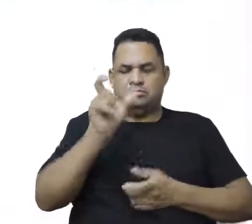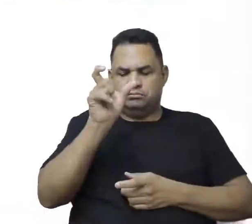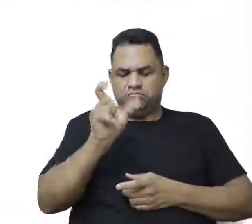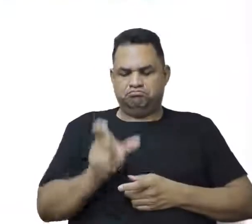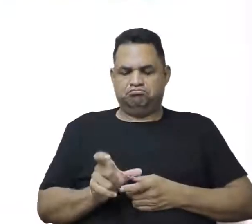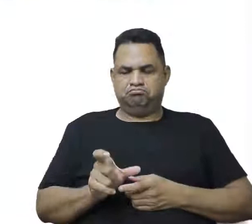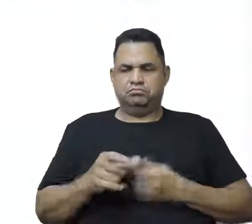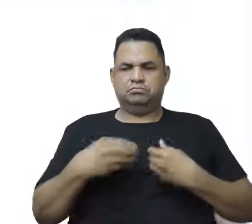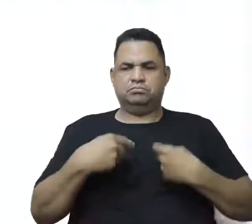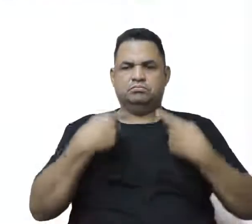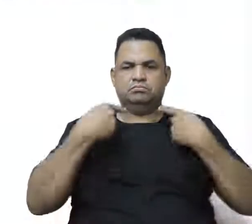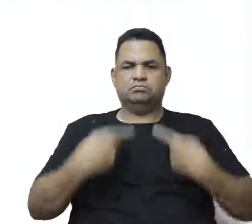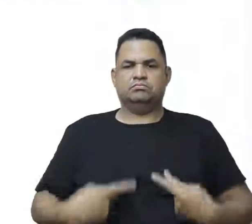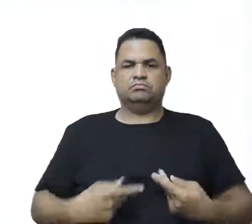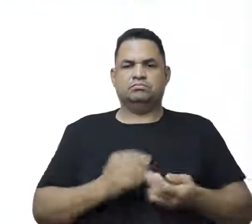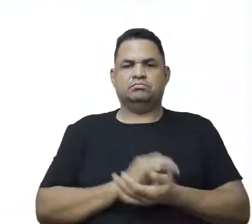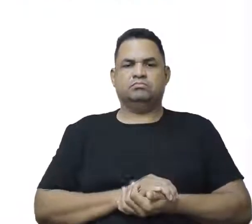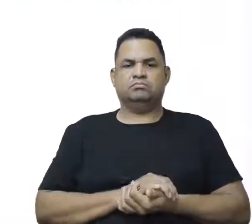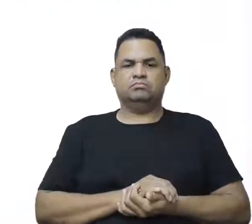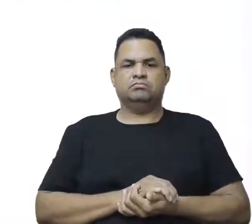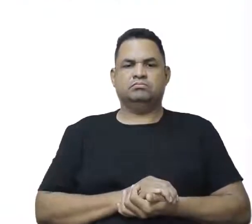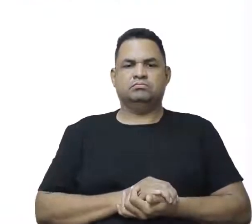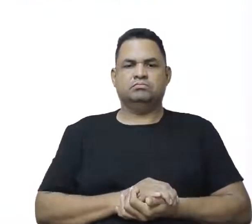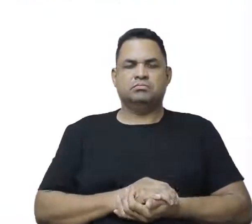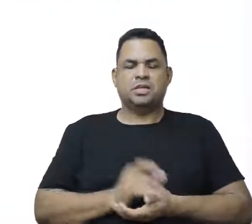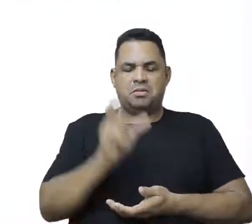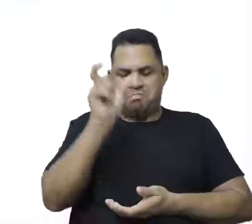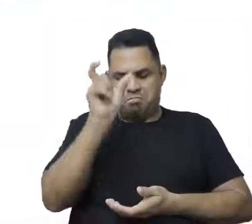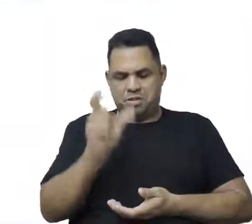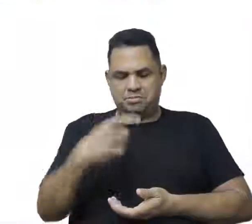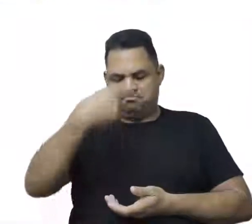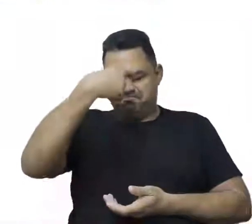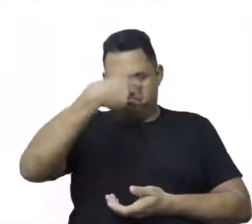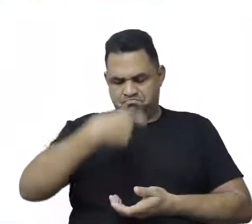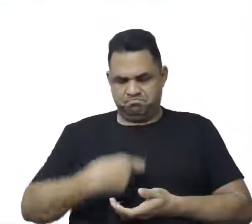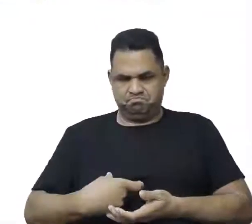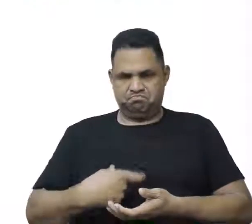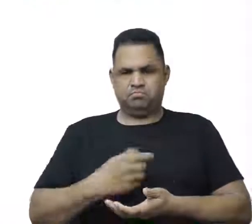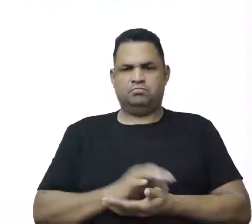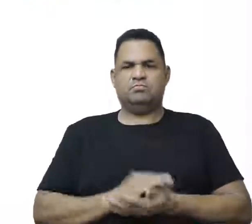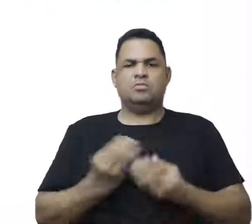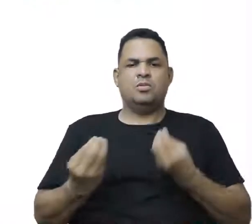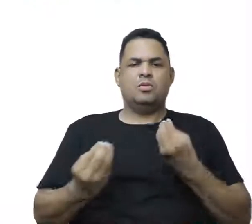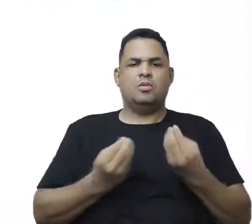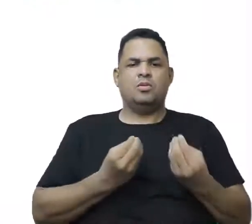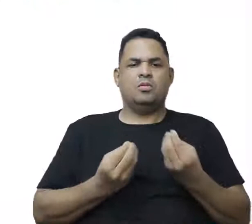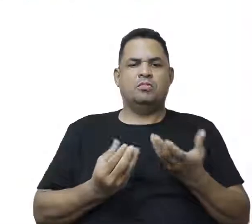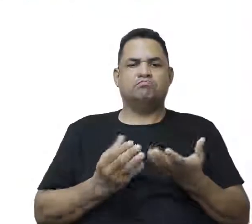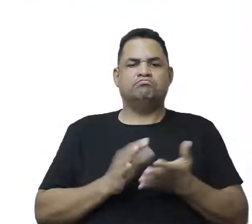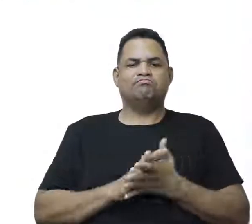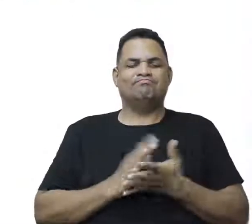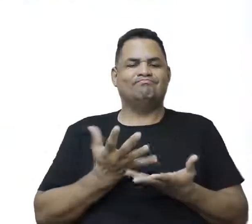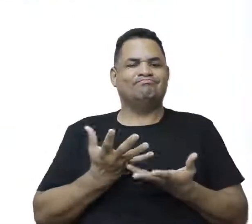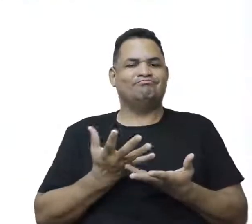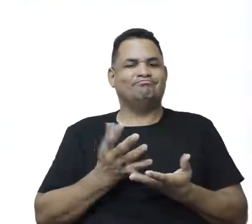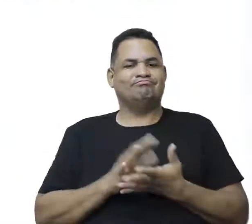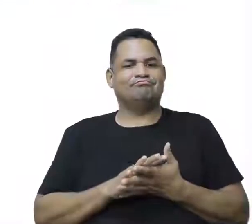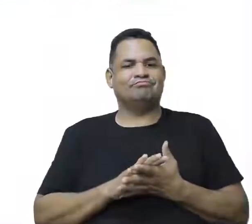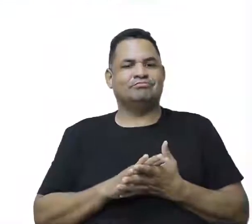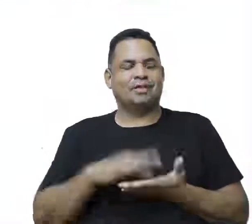Qual postura? Uma postura referente aos traços da nossa personalidade, como, por exemplo,